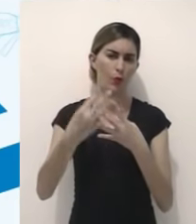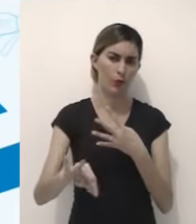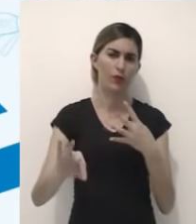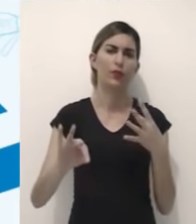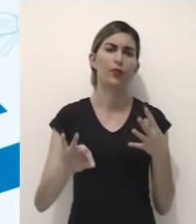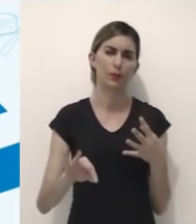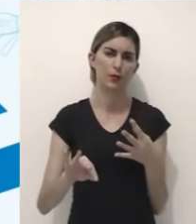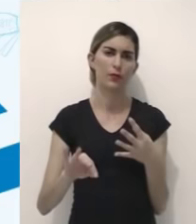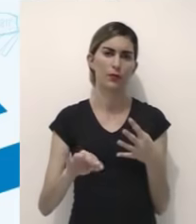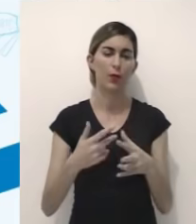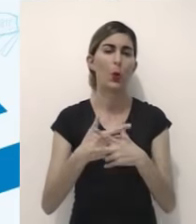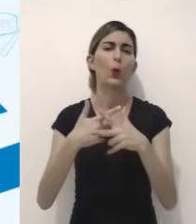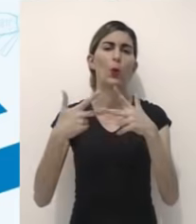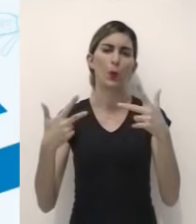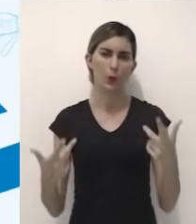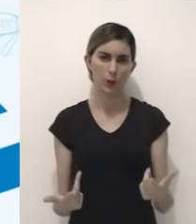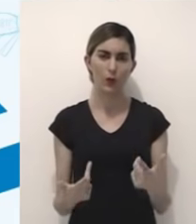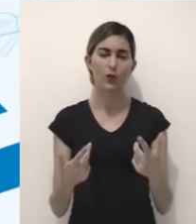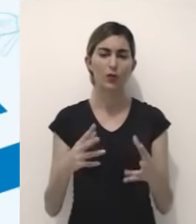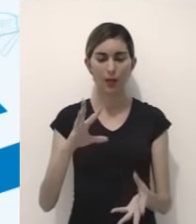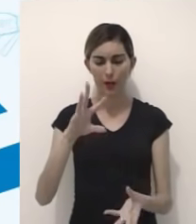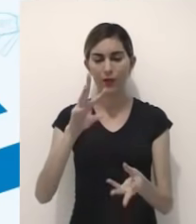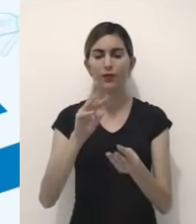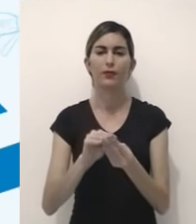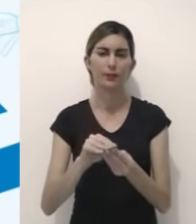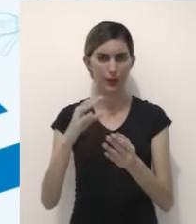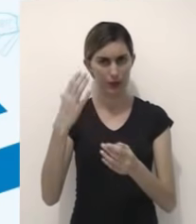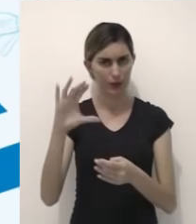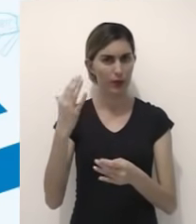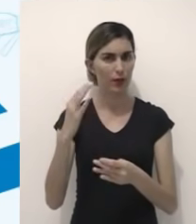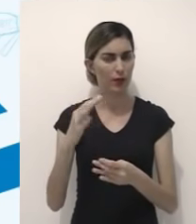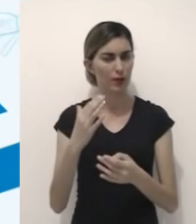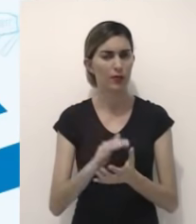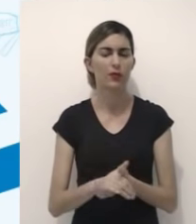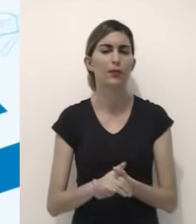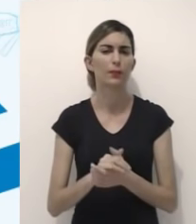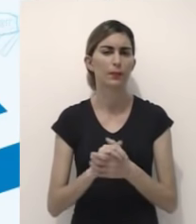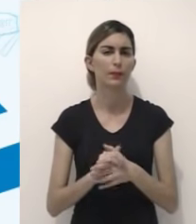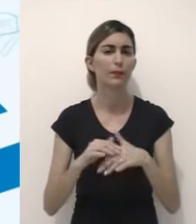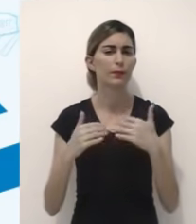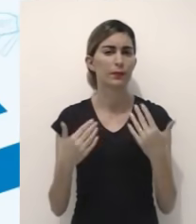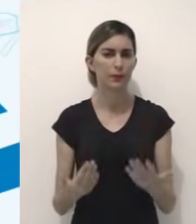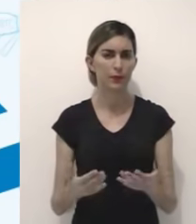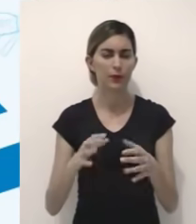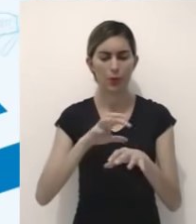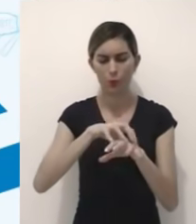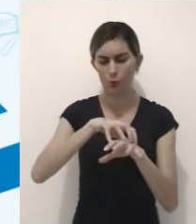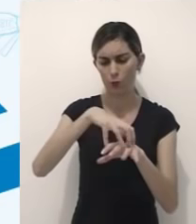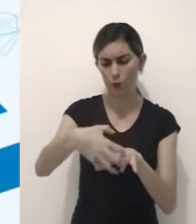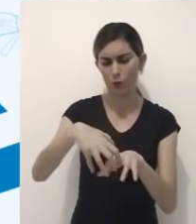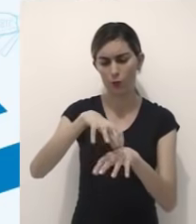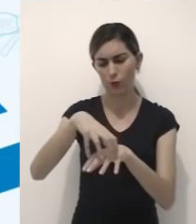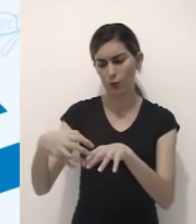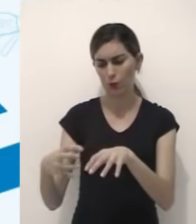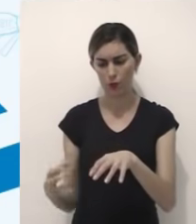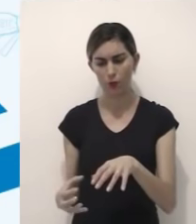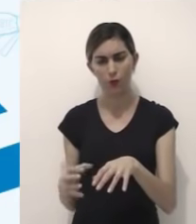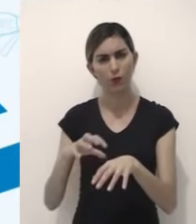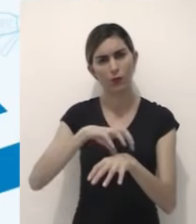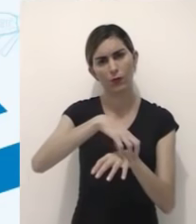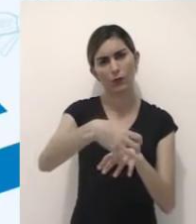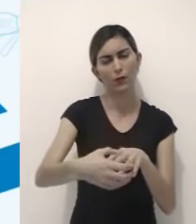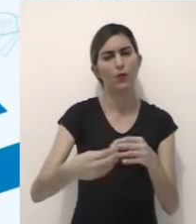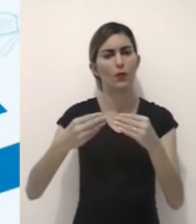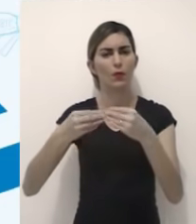isso foi uma coisa que veio agregar para a ciência, né? Essa descoberta. E as crateras que tem